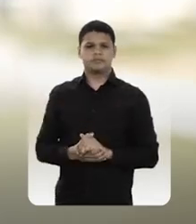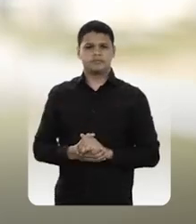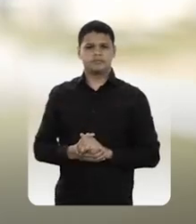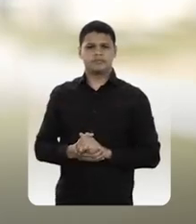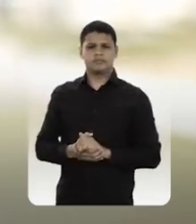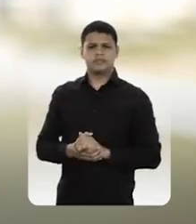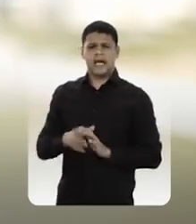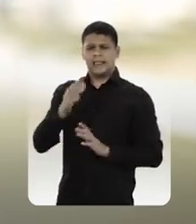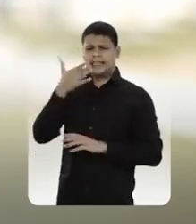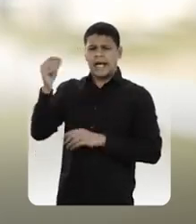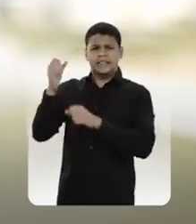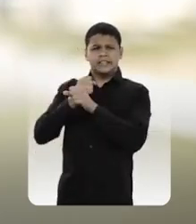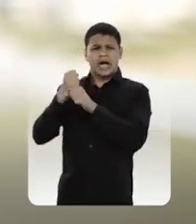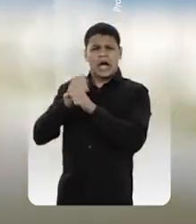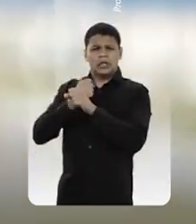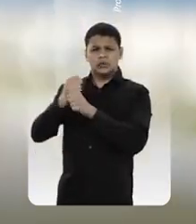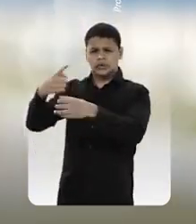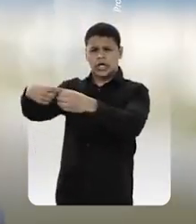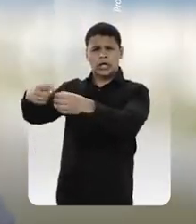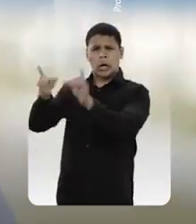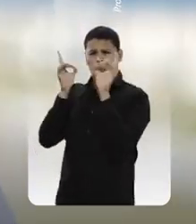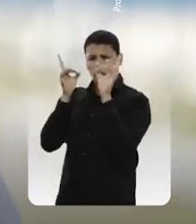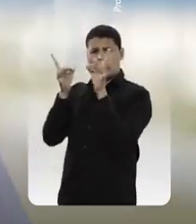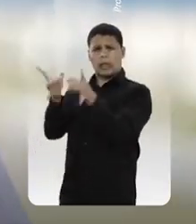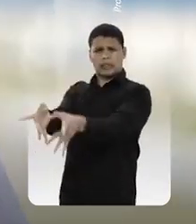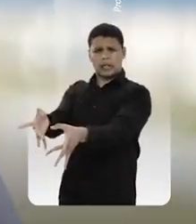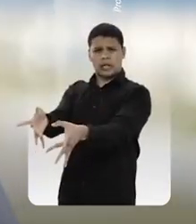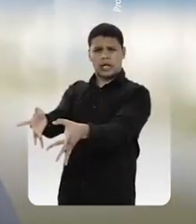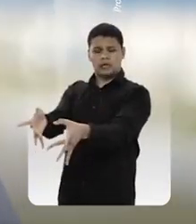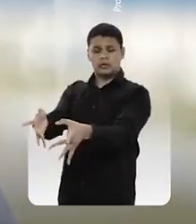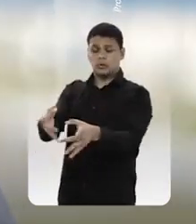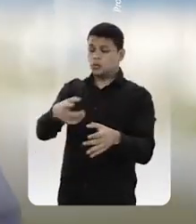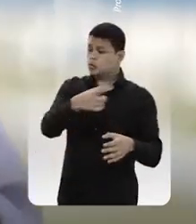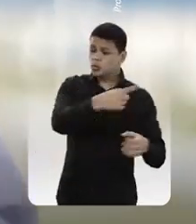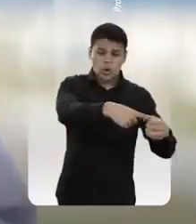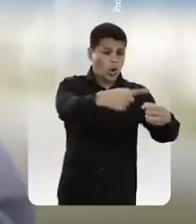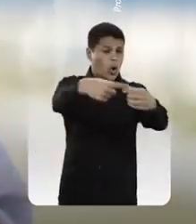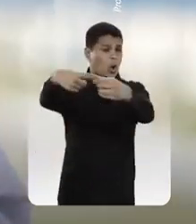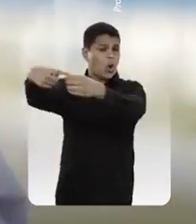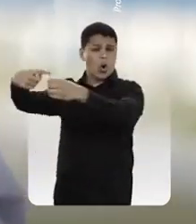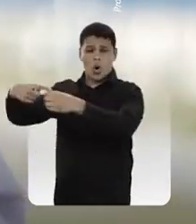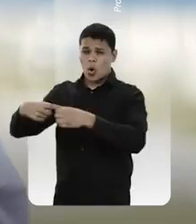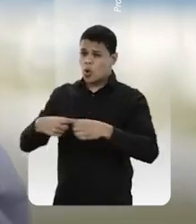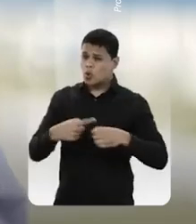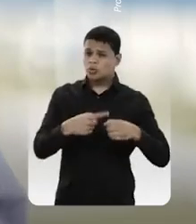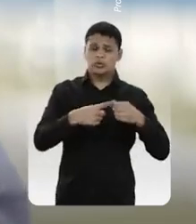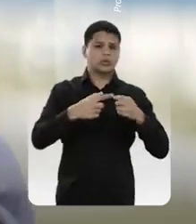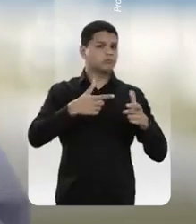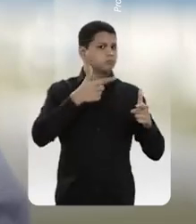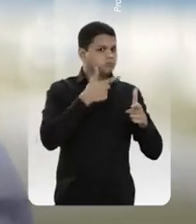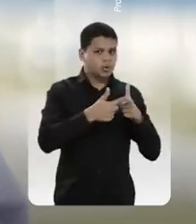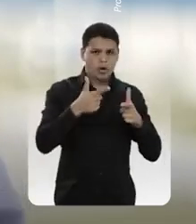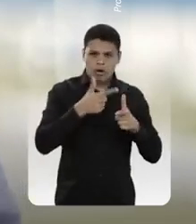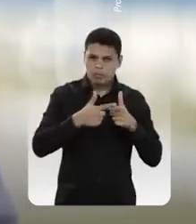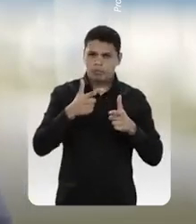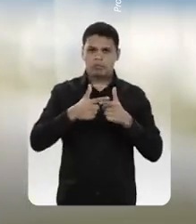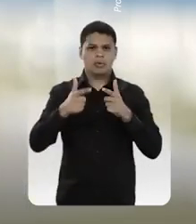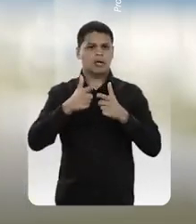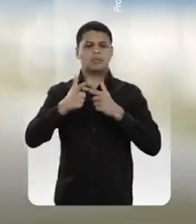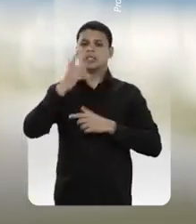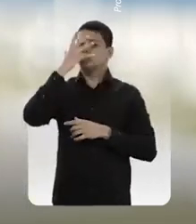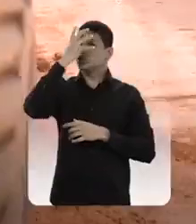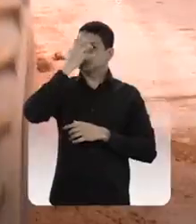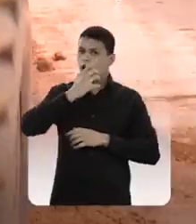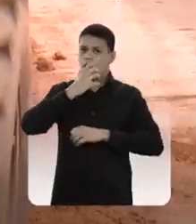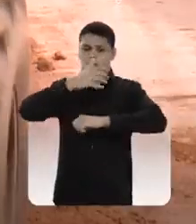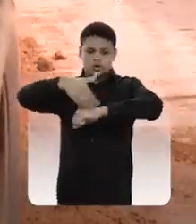totalmente abandonado por mais de 10 anos. Todas as cidades do interior, todas, estavam com problemas gravíssimos de